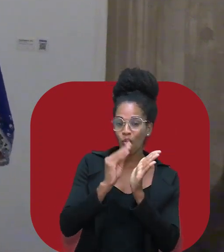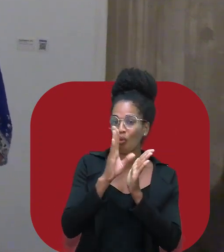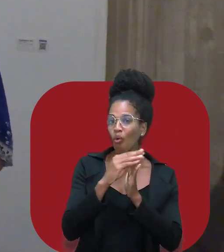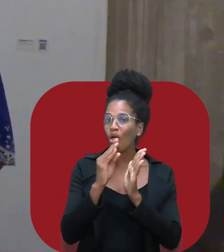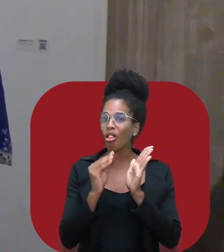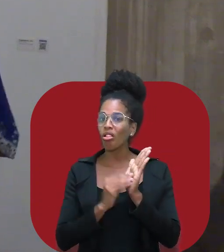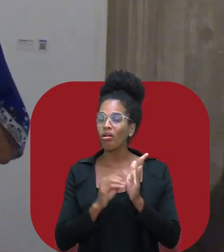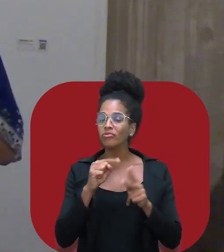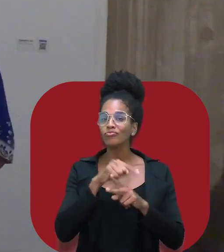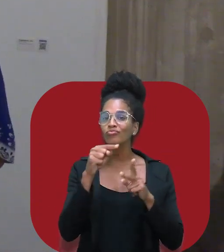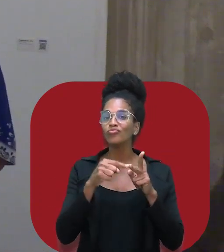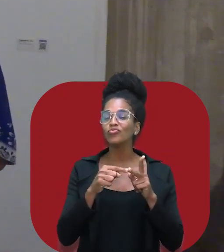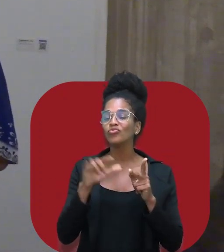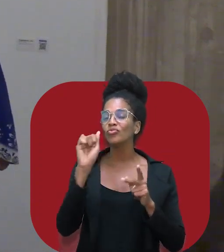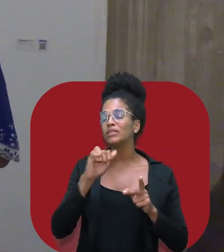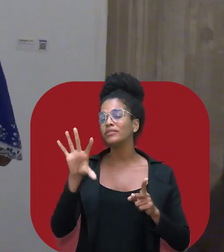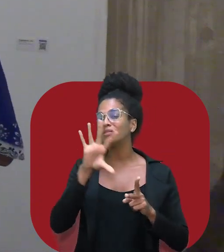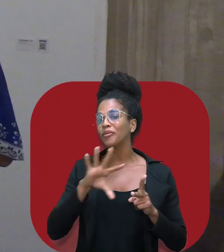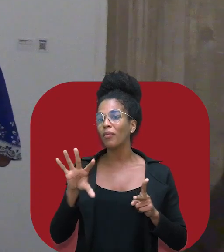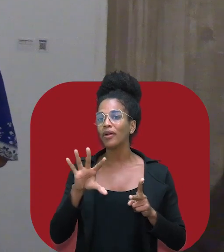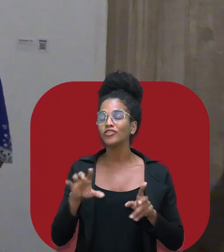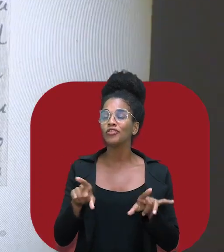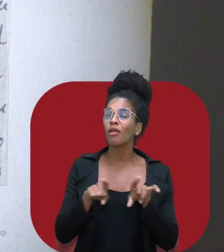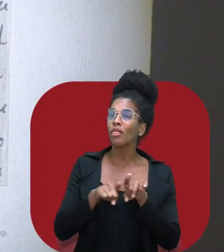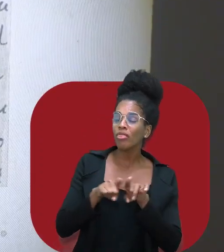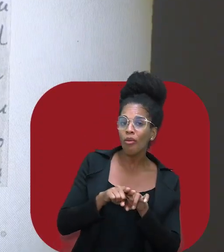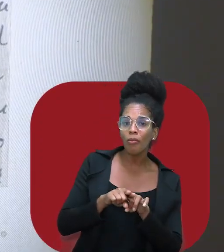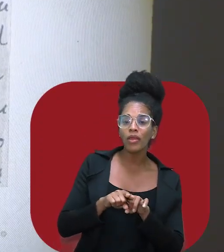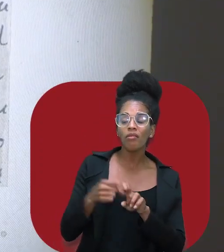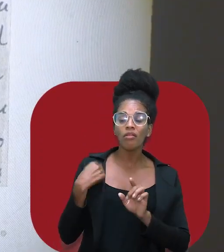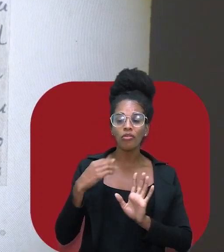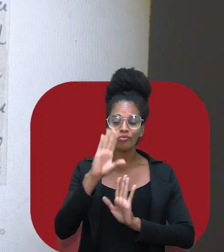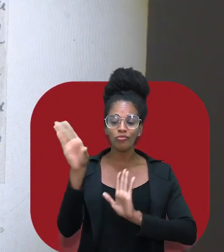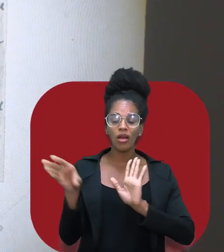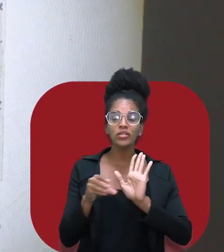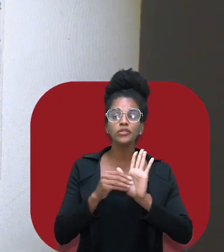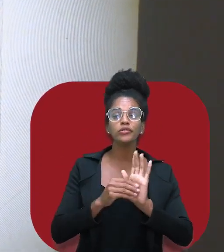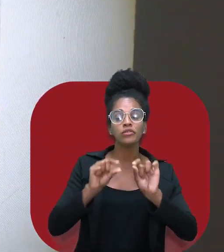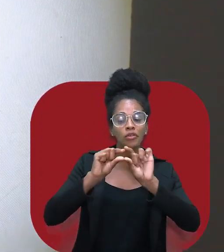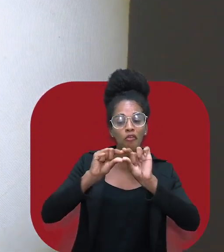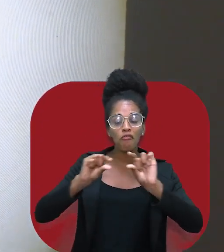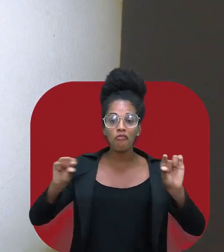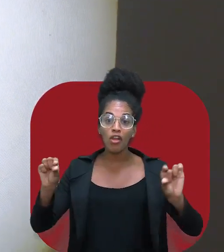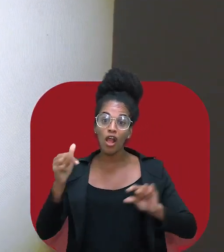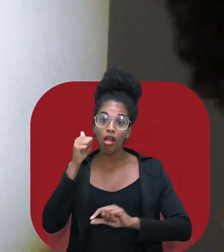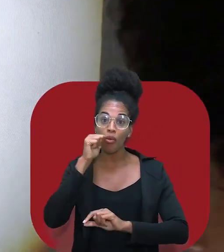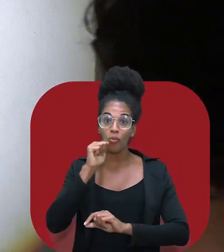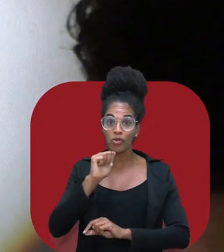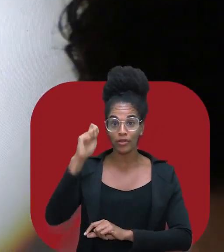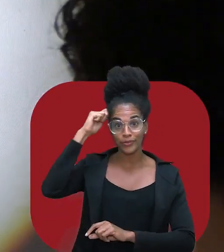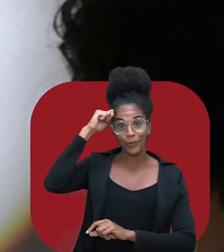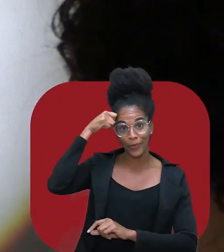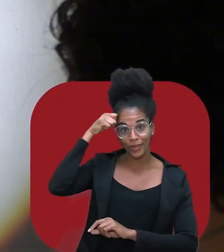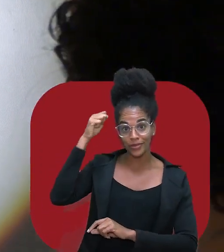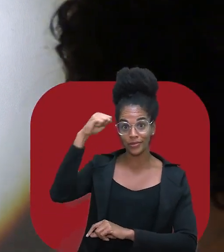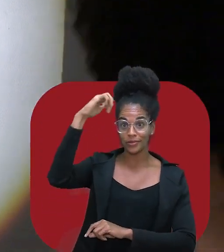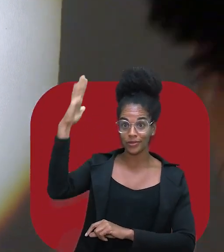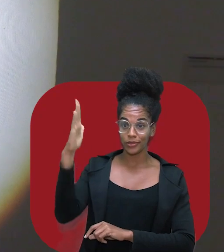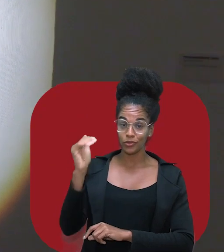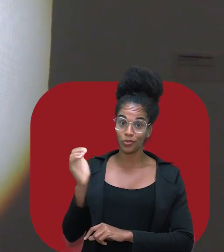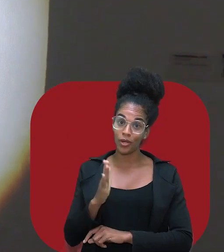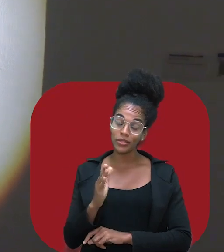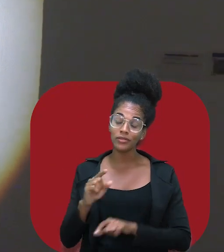que compõem em cima dessas duas amas de leite. Eu trouxe também frases de mulheres negras aqui do Brasil.